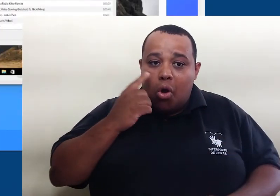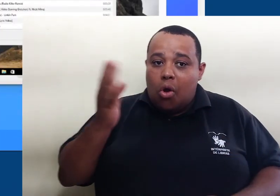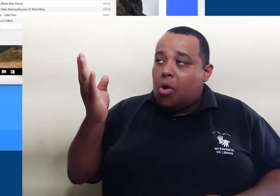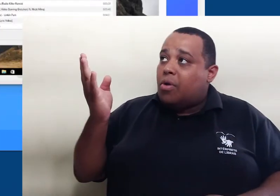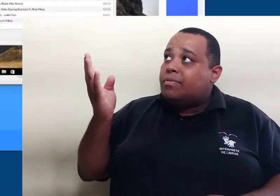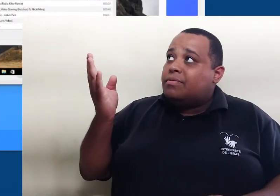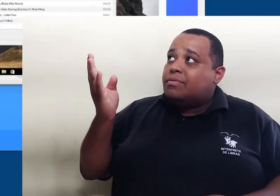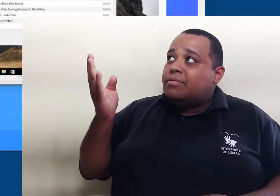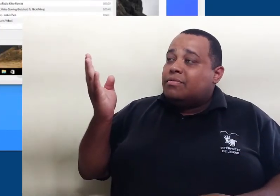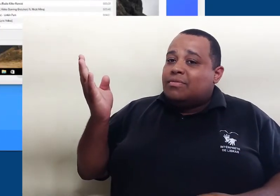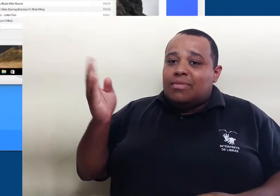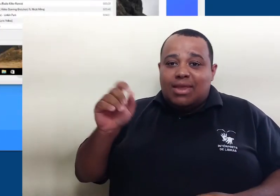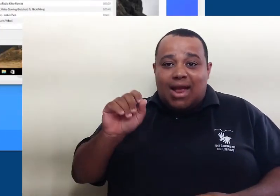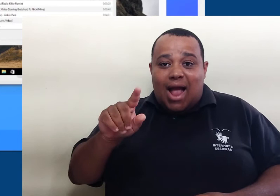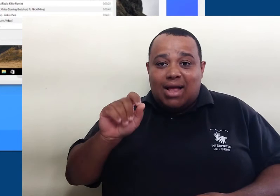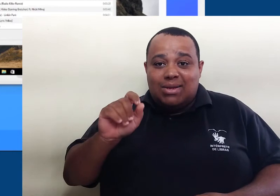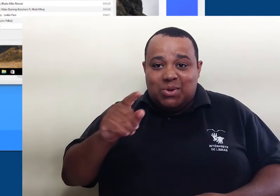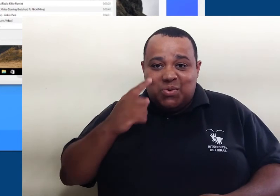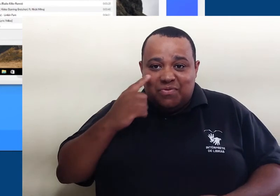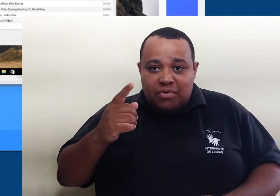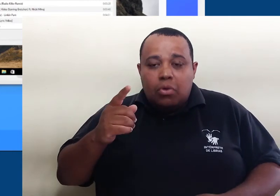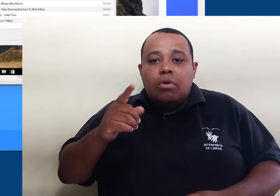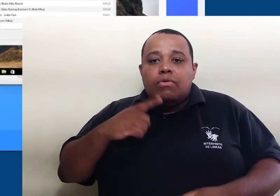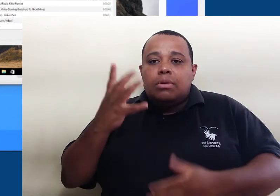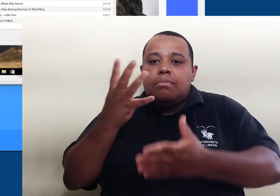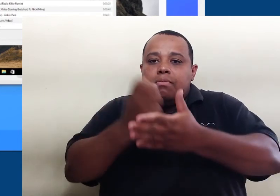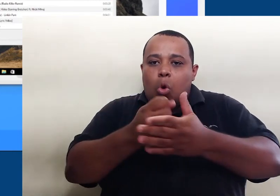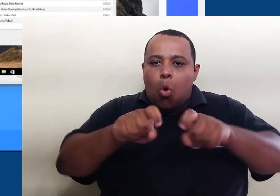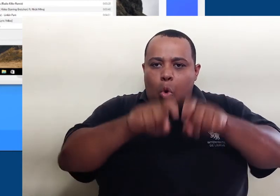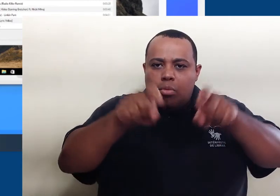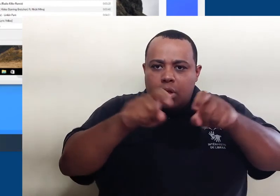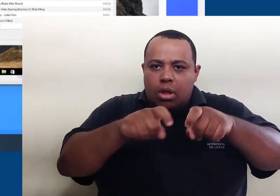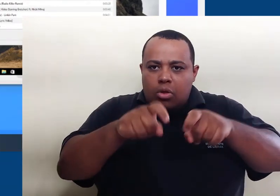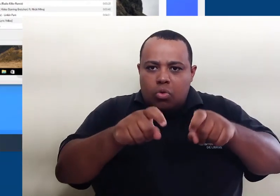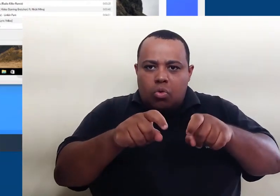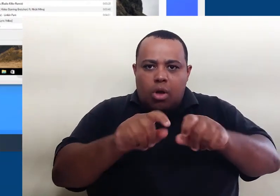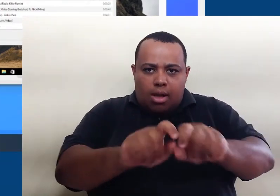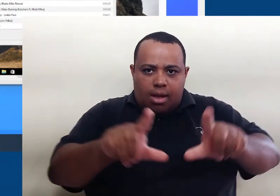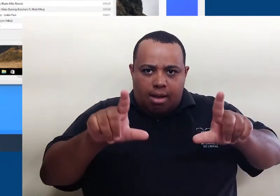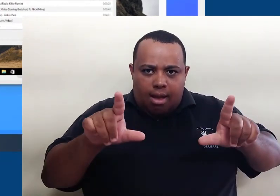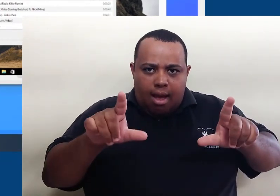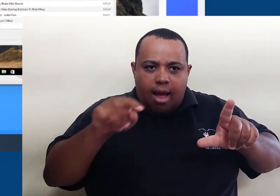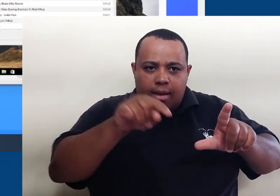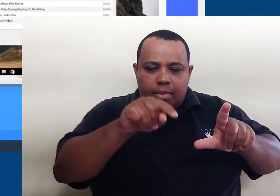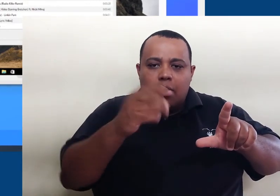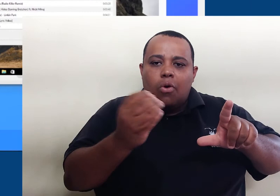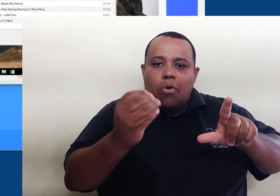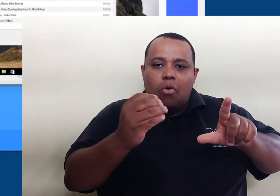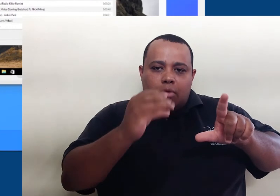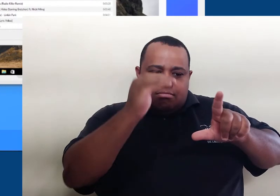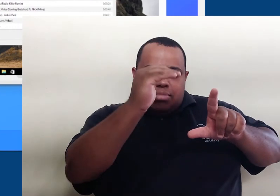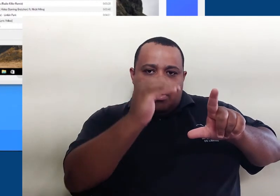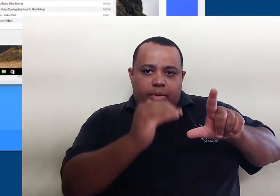to MP3, tá bom? É esse aqui. Ele é super rápido, vocês vão baixar ele rapidinho e instalar. Quando vocês instalarem, vai aparecer esse